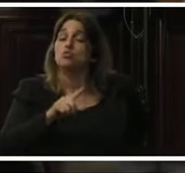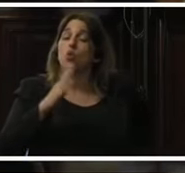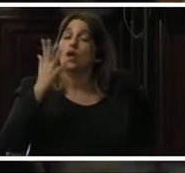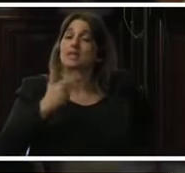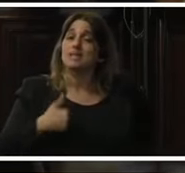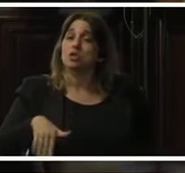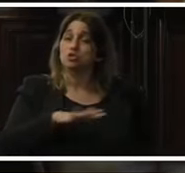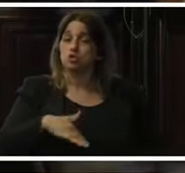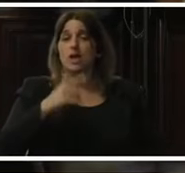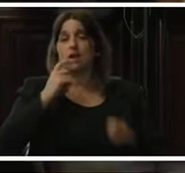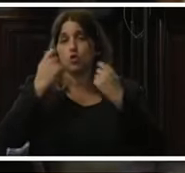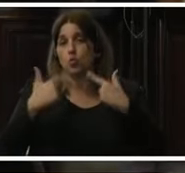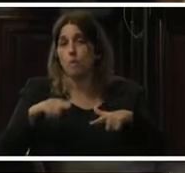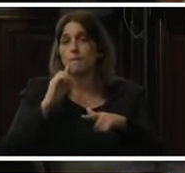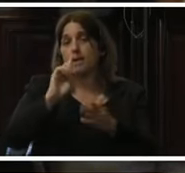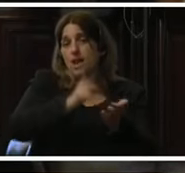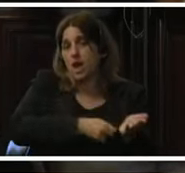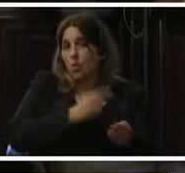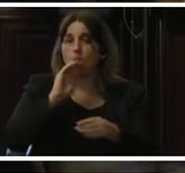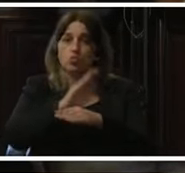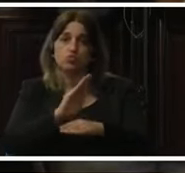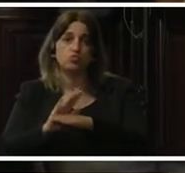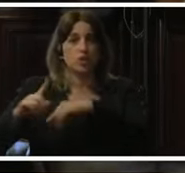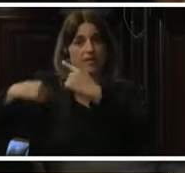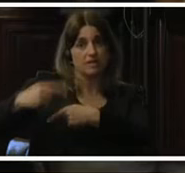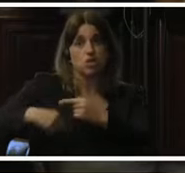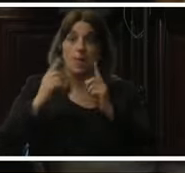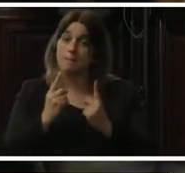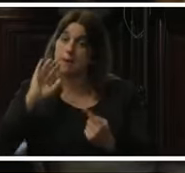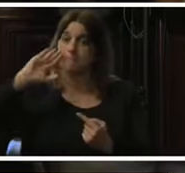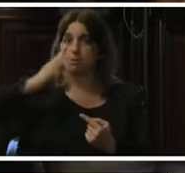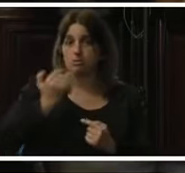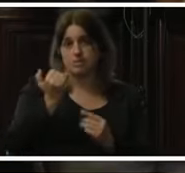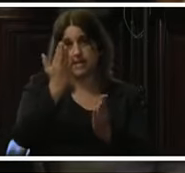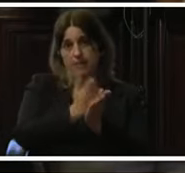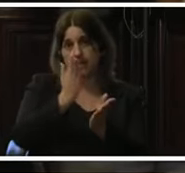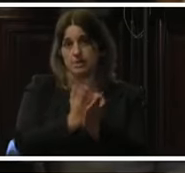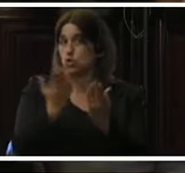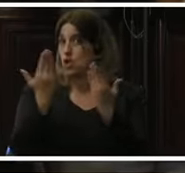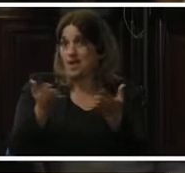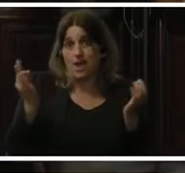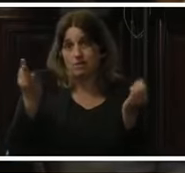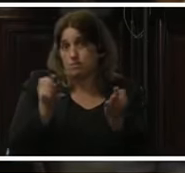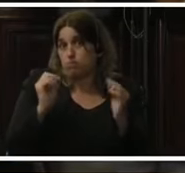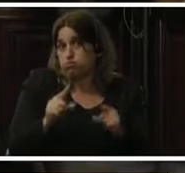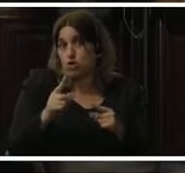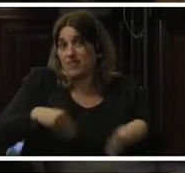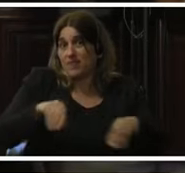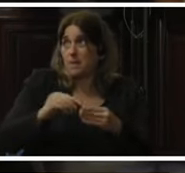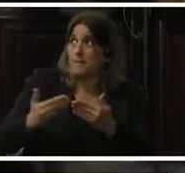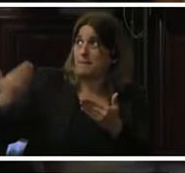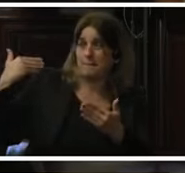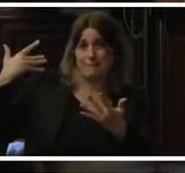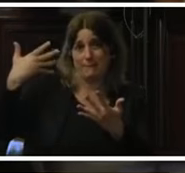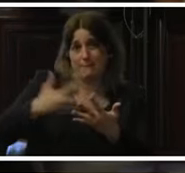e tradições assim como é reconhecido o direito originário sobre as terras que tradicionalmente ocupam ao mesmo tempo os